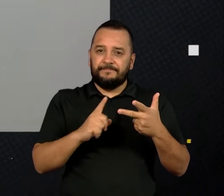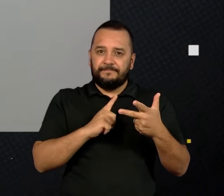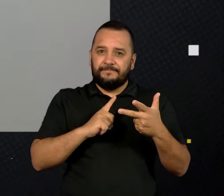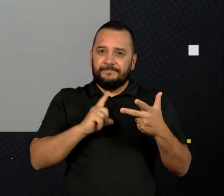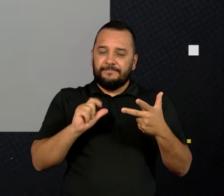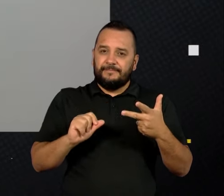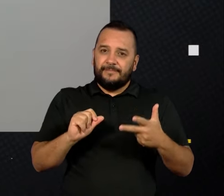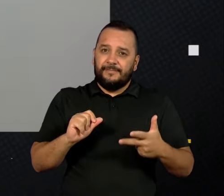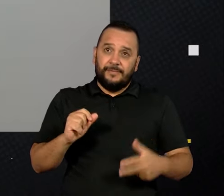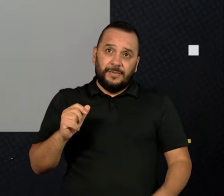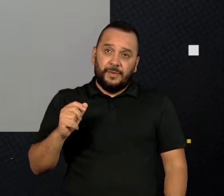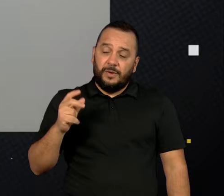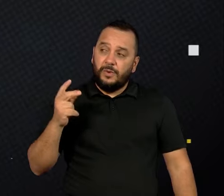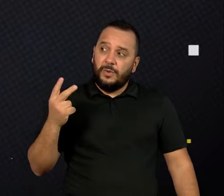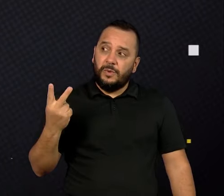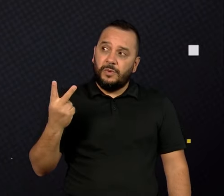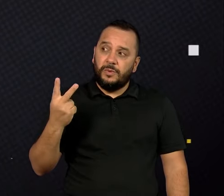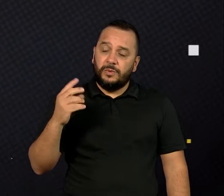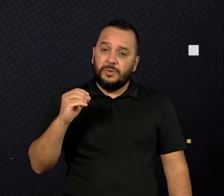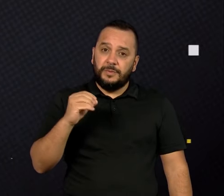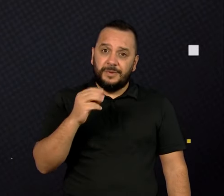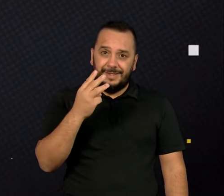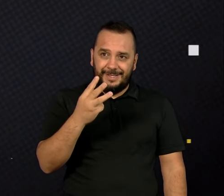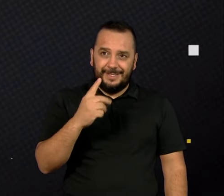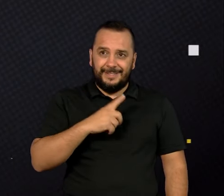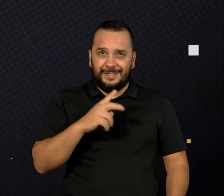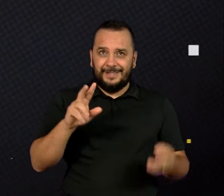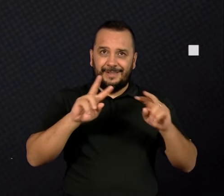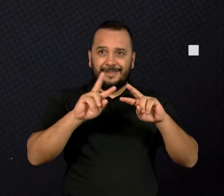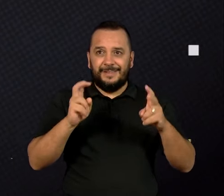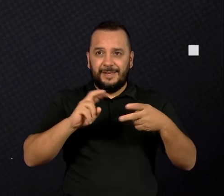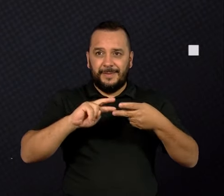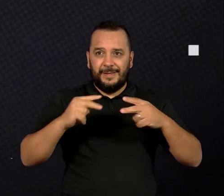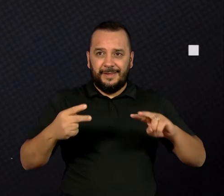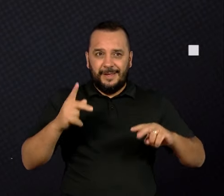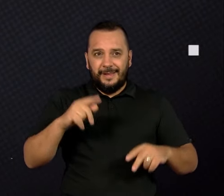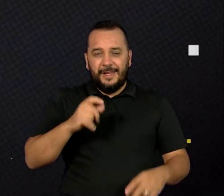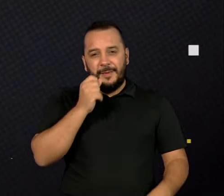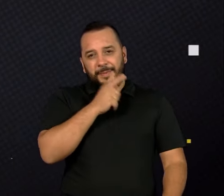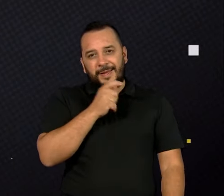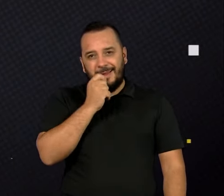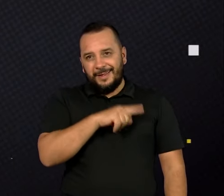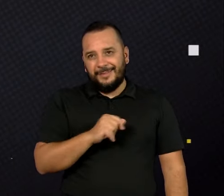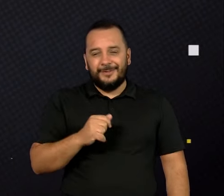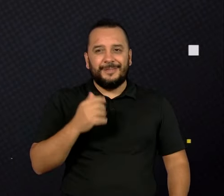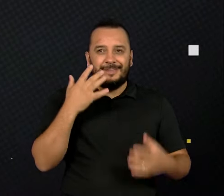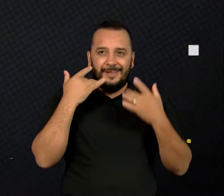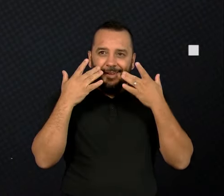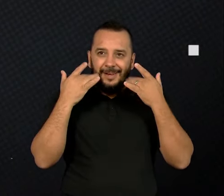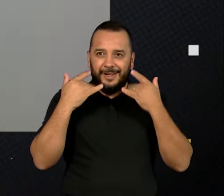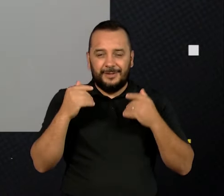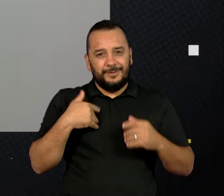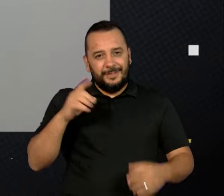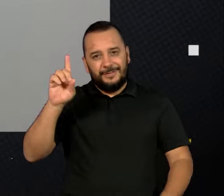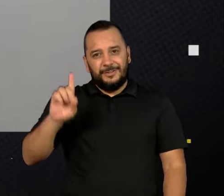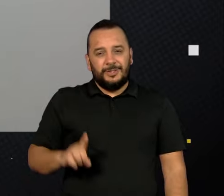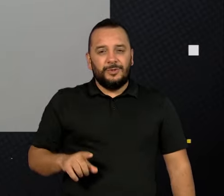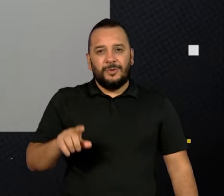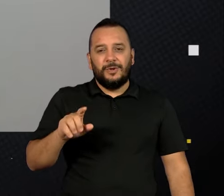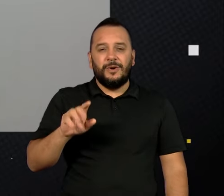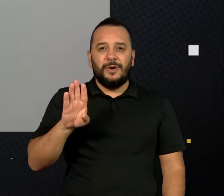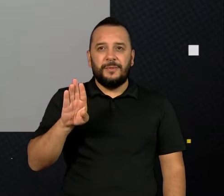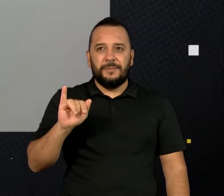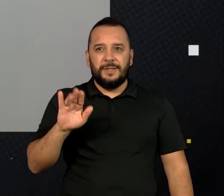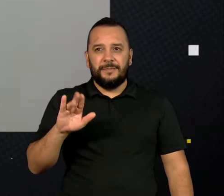em 2003, DNA, nossa comédia. Uma peça dirigida pela Bibi.